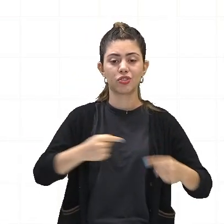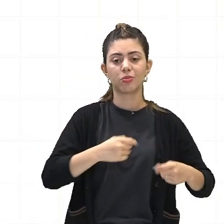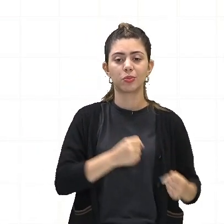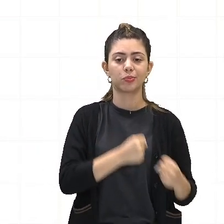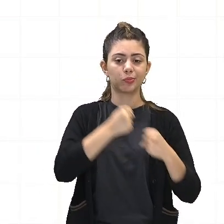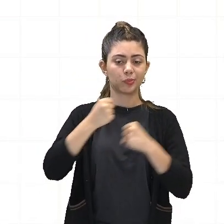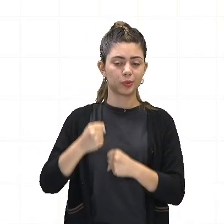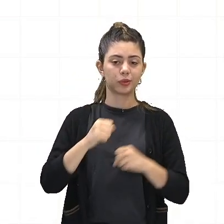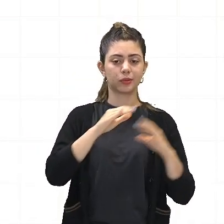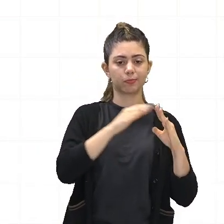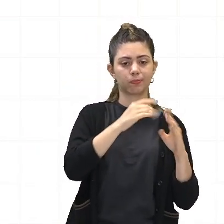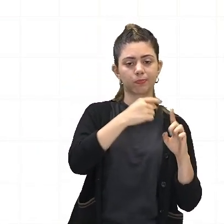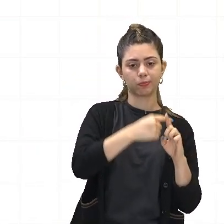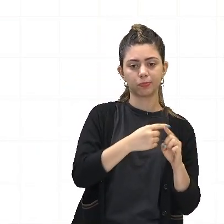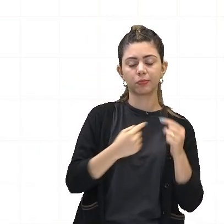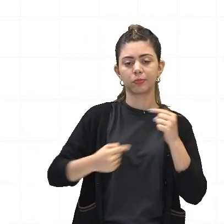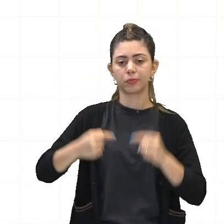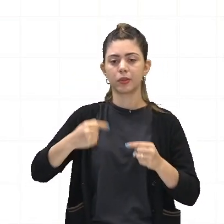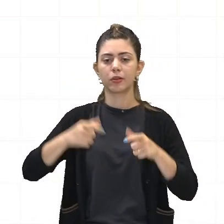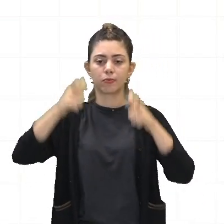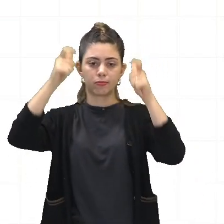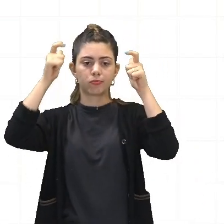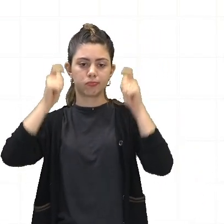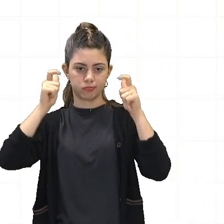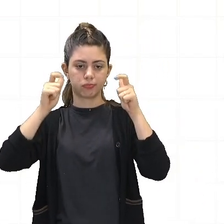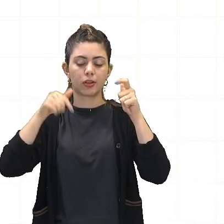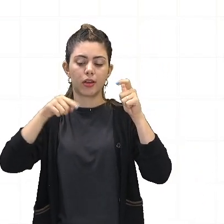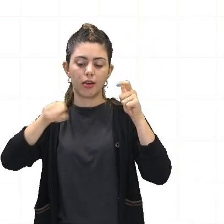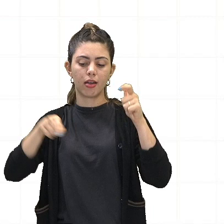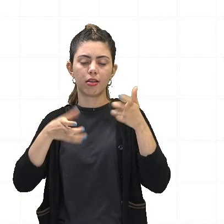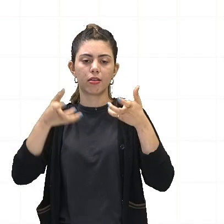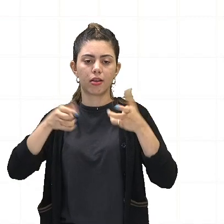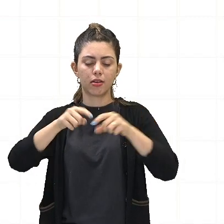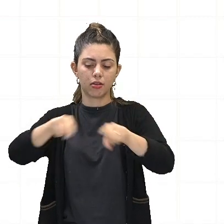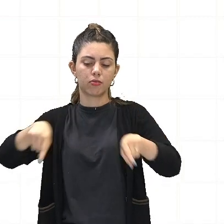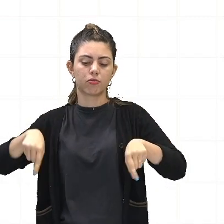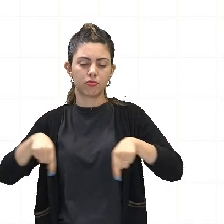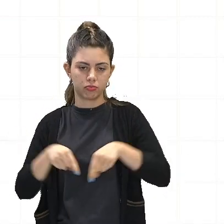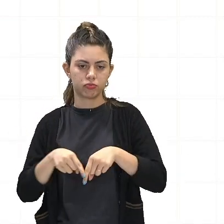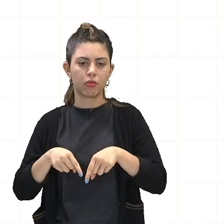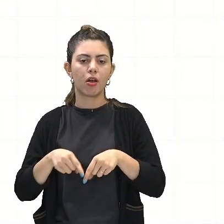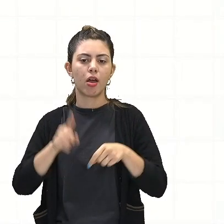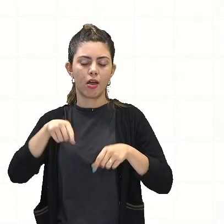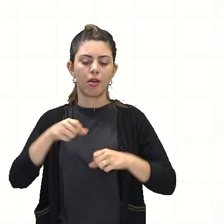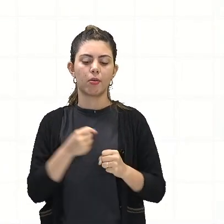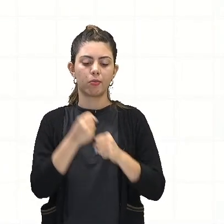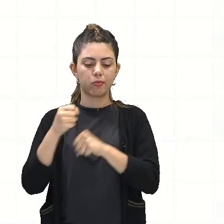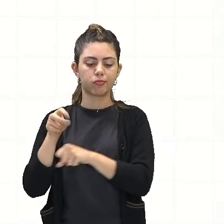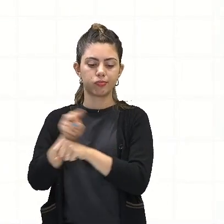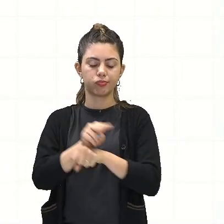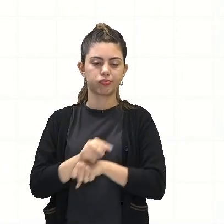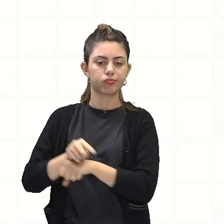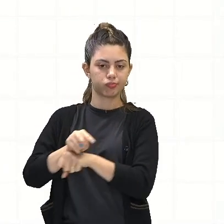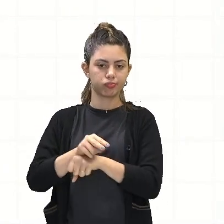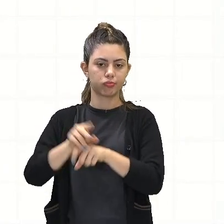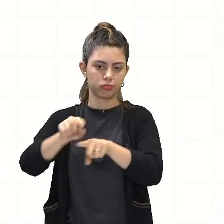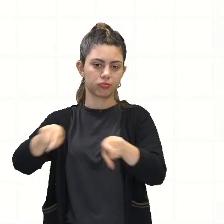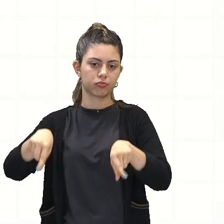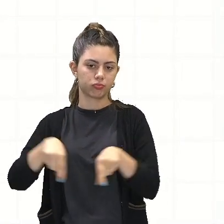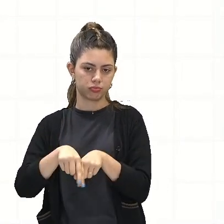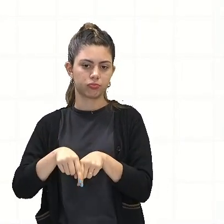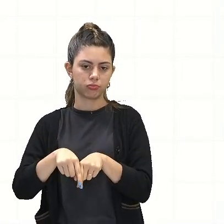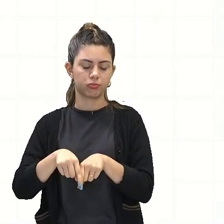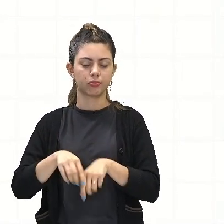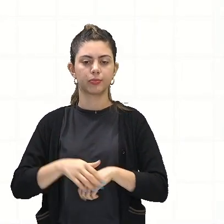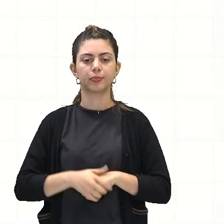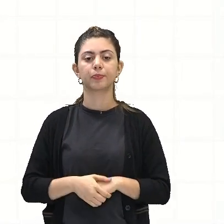foram essas? Vamos observar. No âmbito político, a Igreja Católica vai sofrer contestações a partir